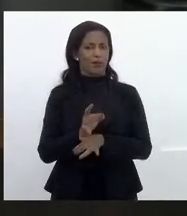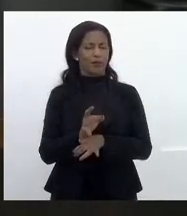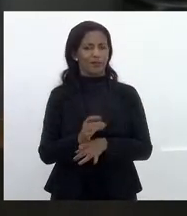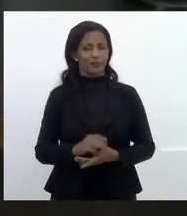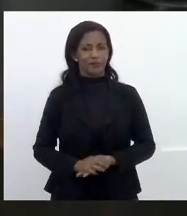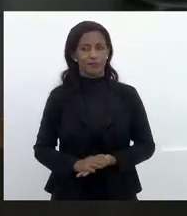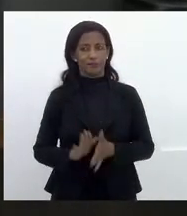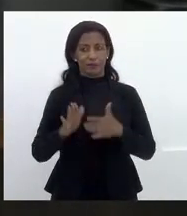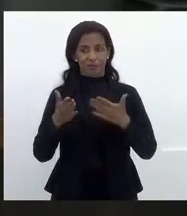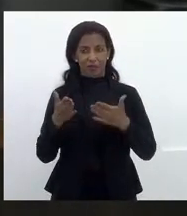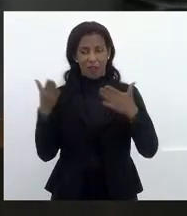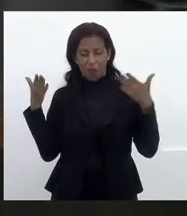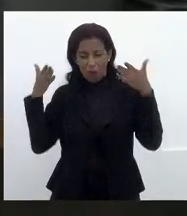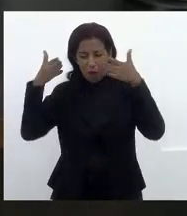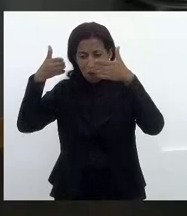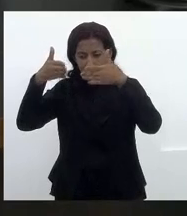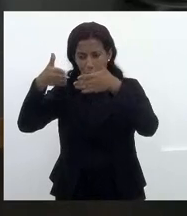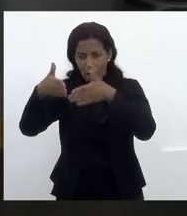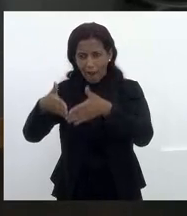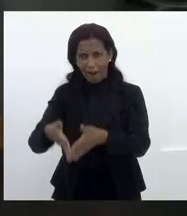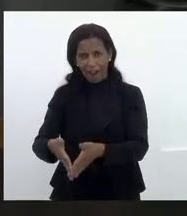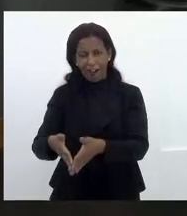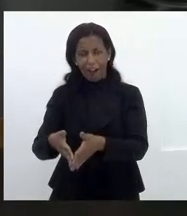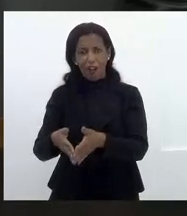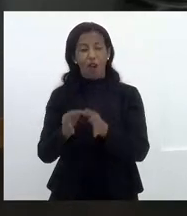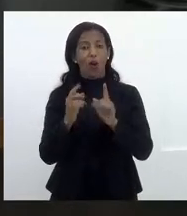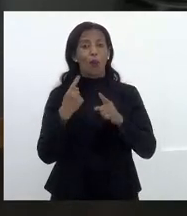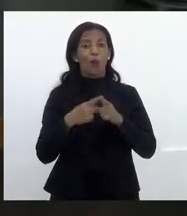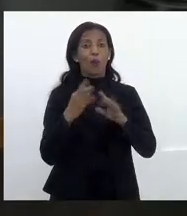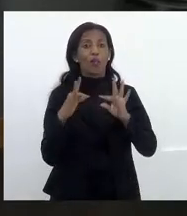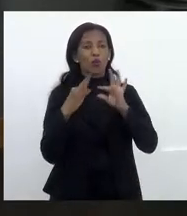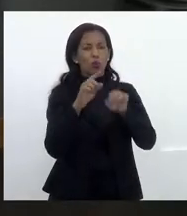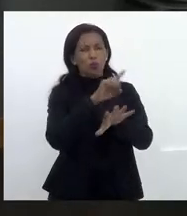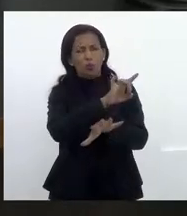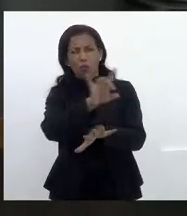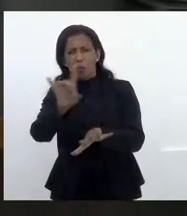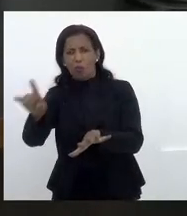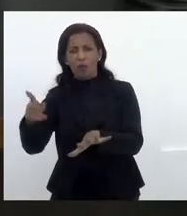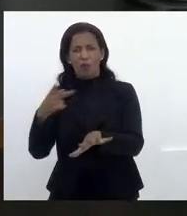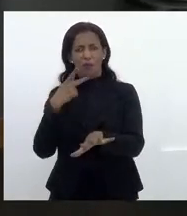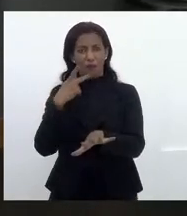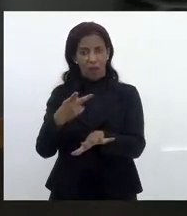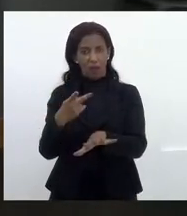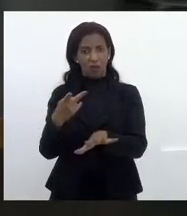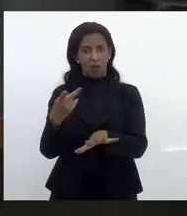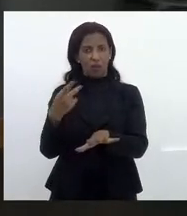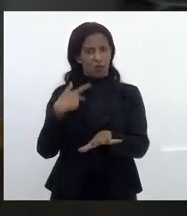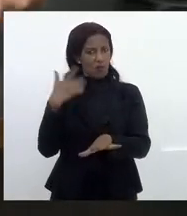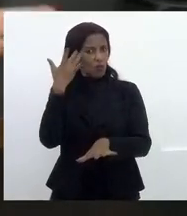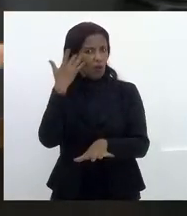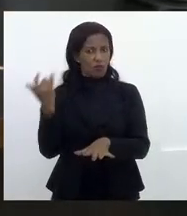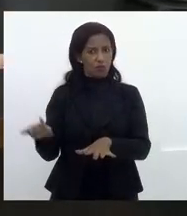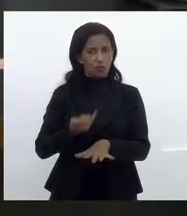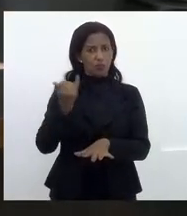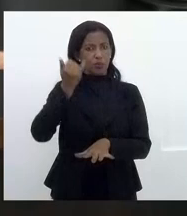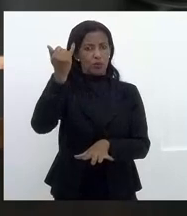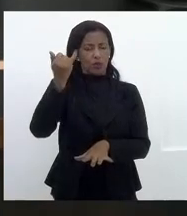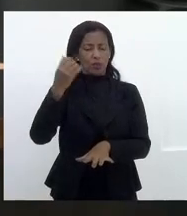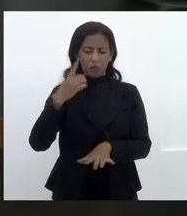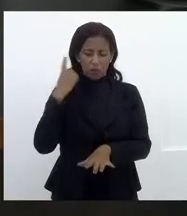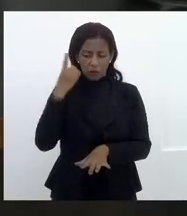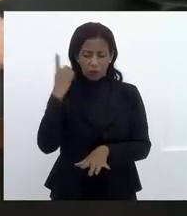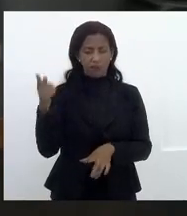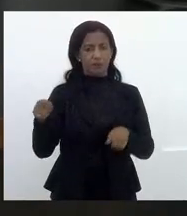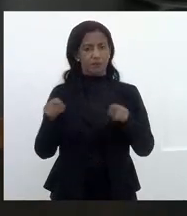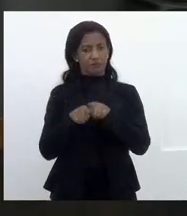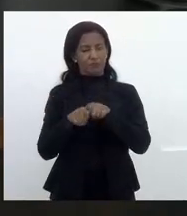então sente focar naquilo Porque tudo que senhores dizem o que eu acho importante e os outros deputados fazem